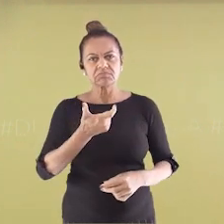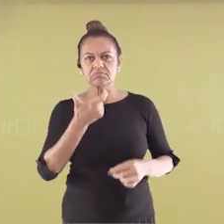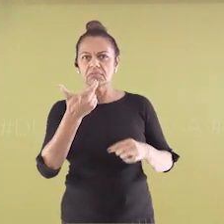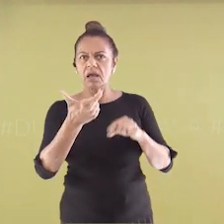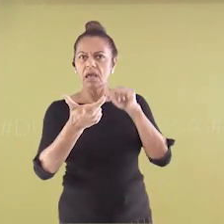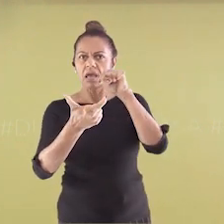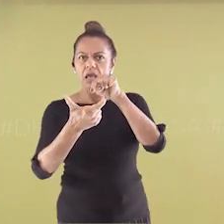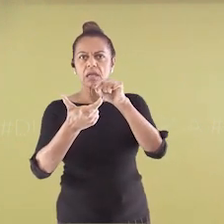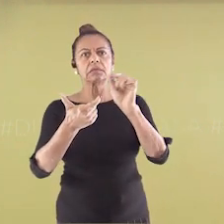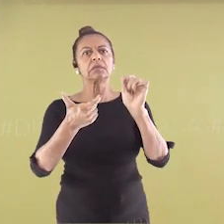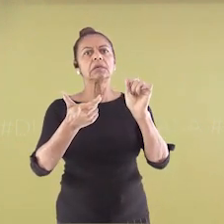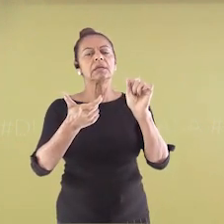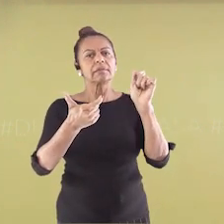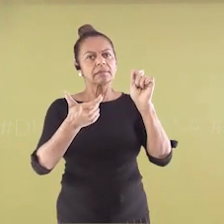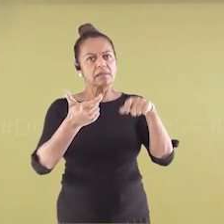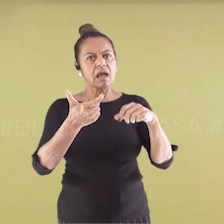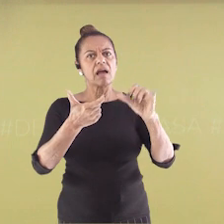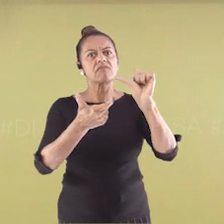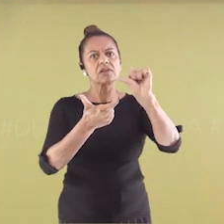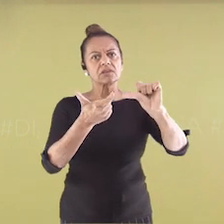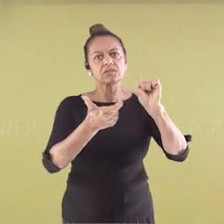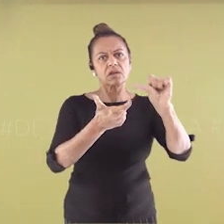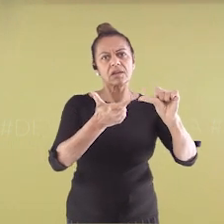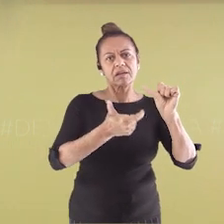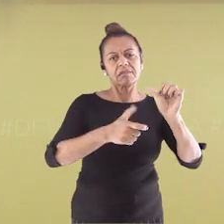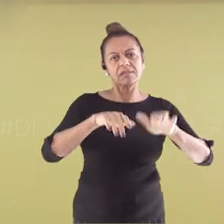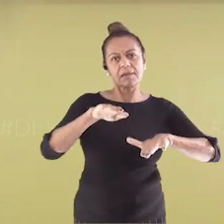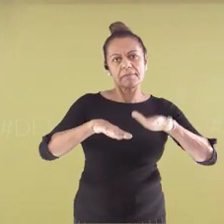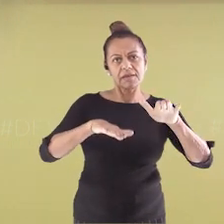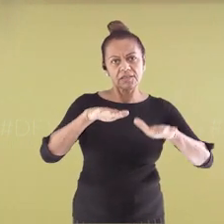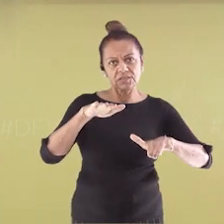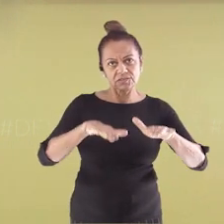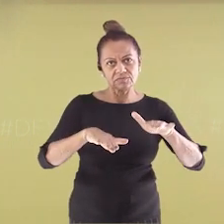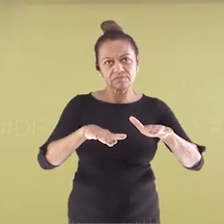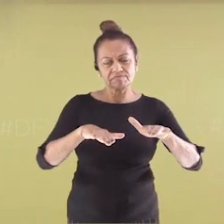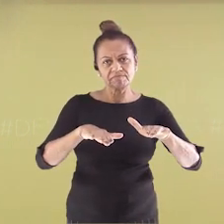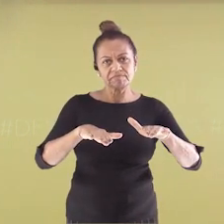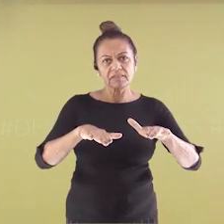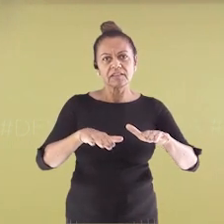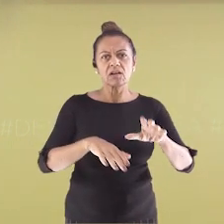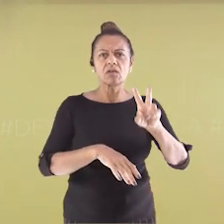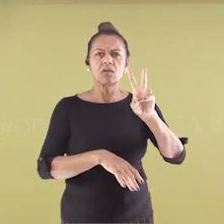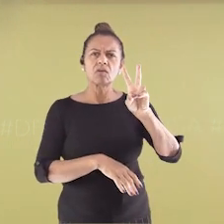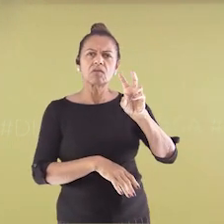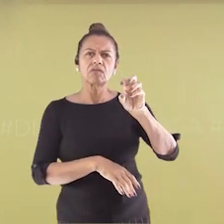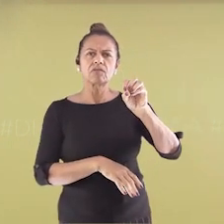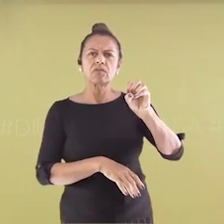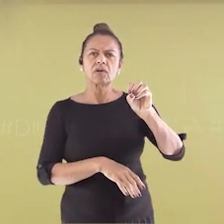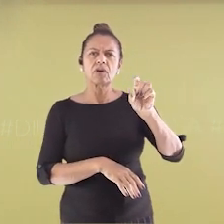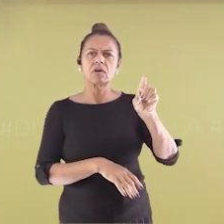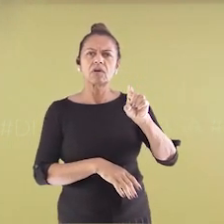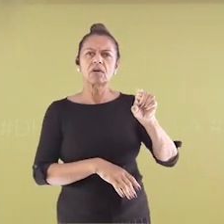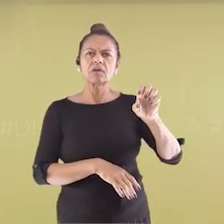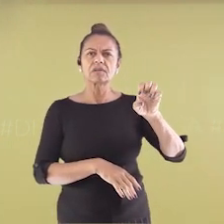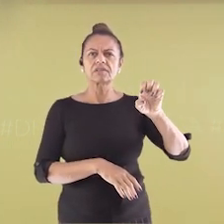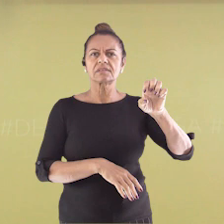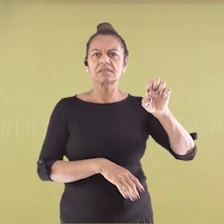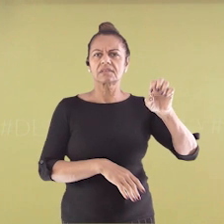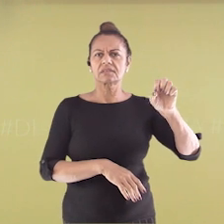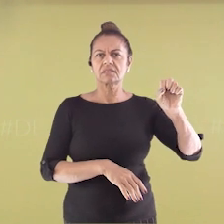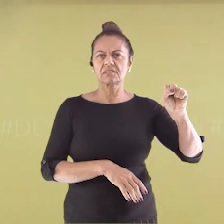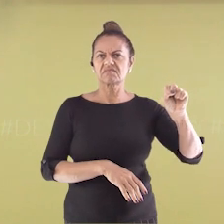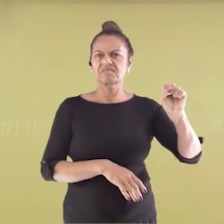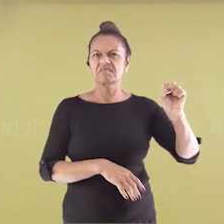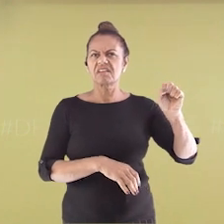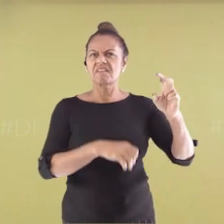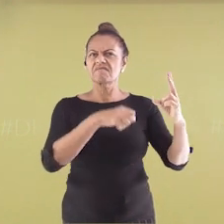pessoa, número, tempo, modo e voz. Vamos entender melhor o que são as vozes verbais? Vozes